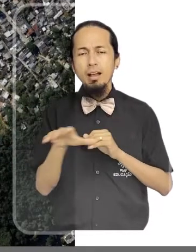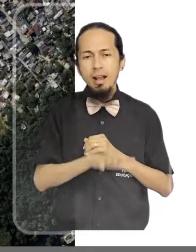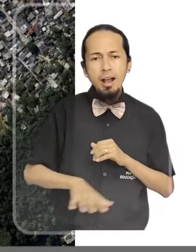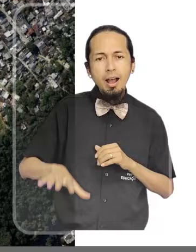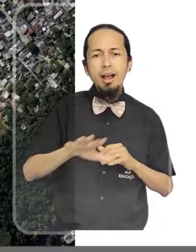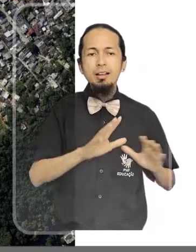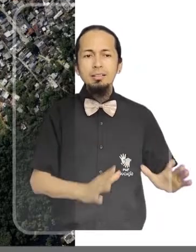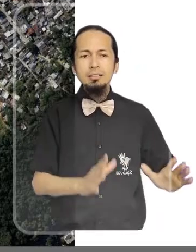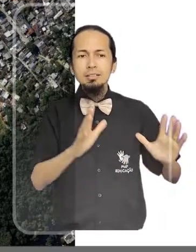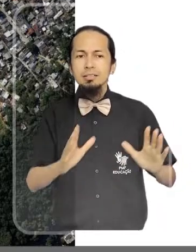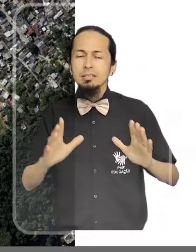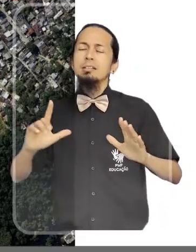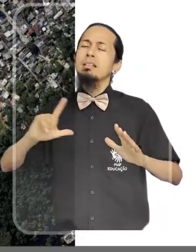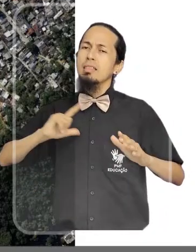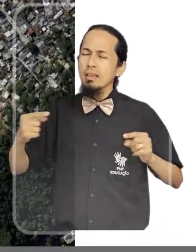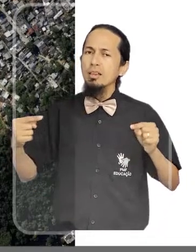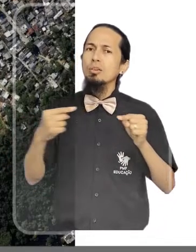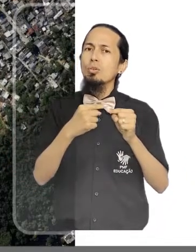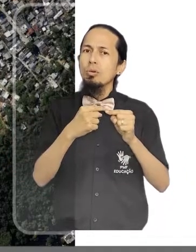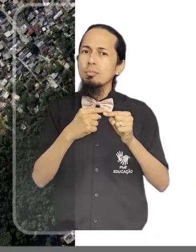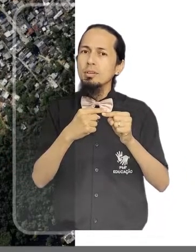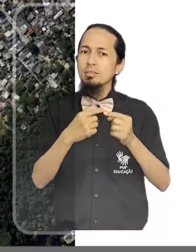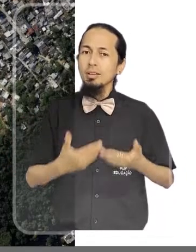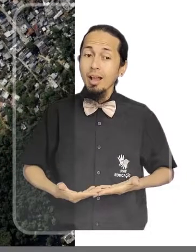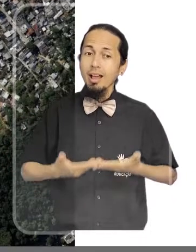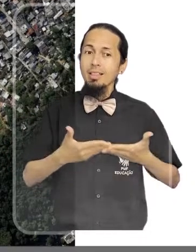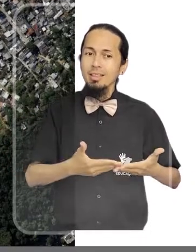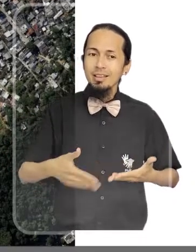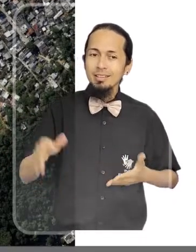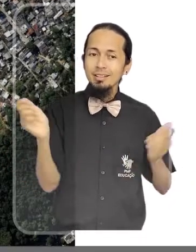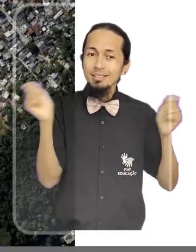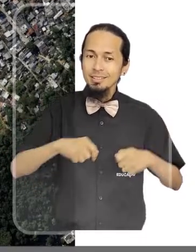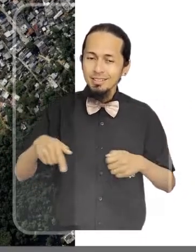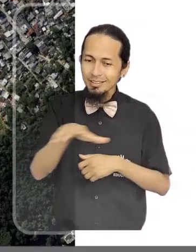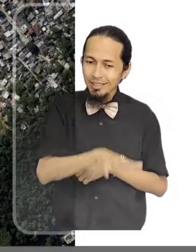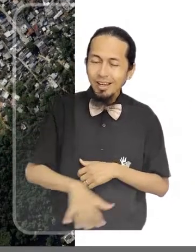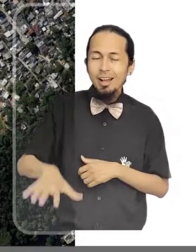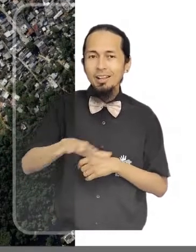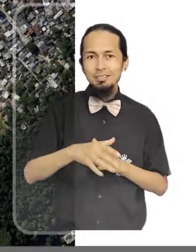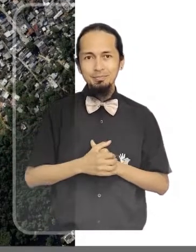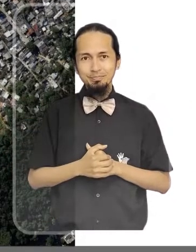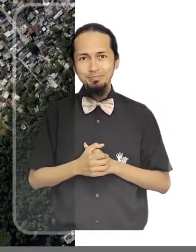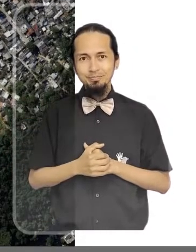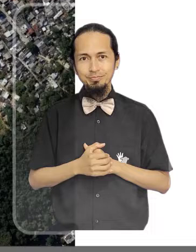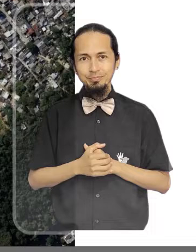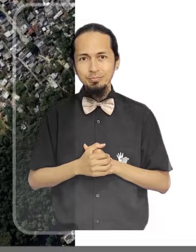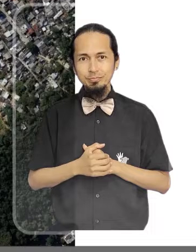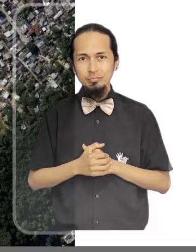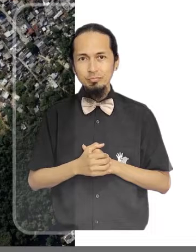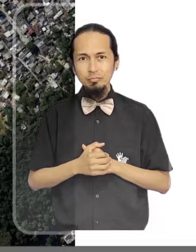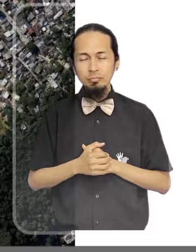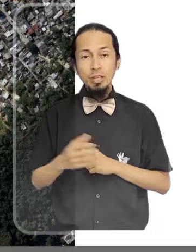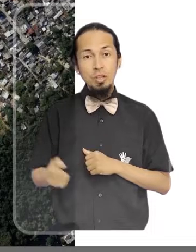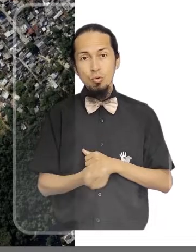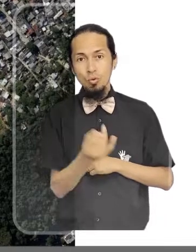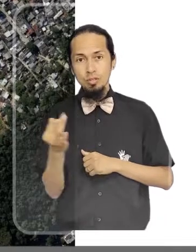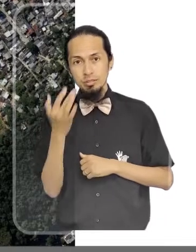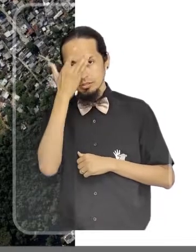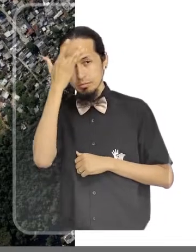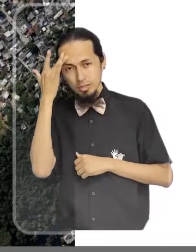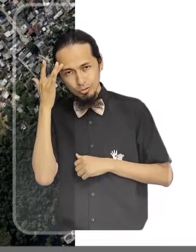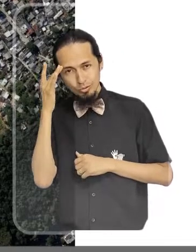de equipamentos públicos previstas que ajudam a atender às necessidades da região. A